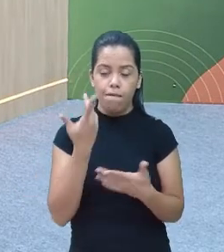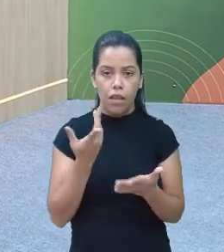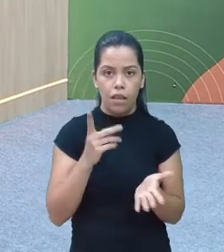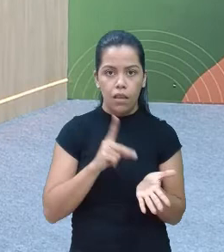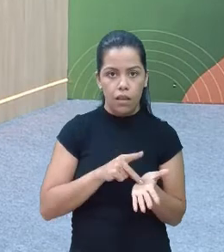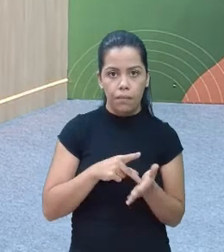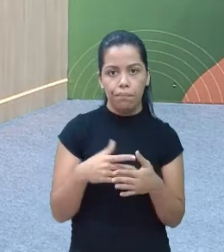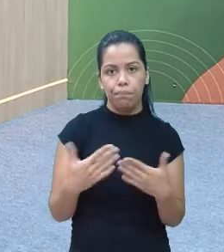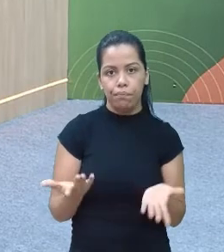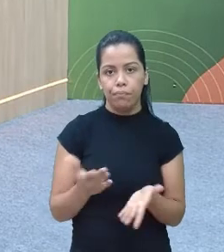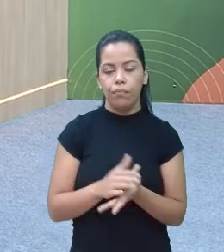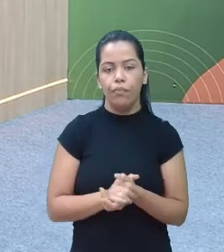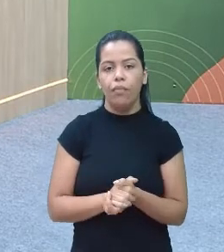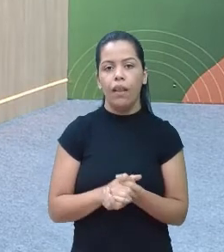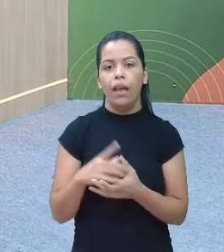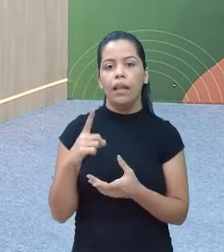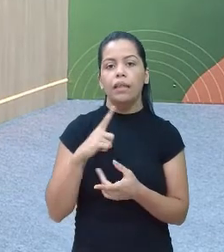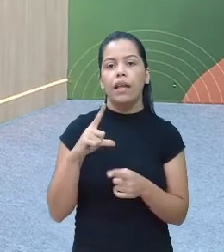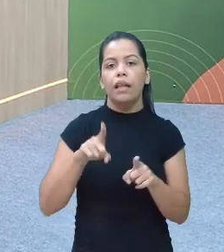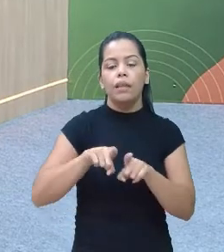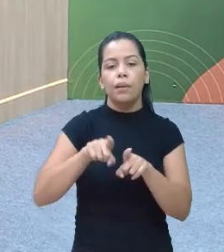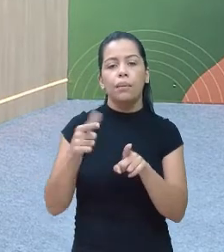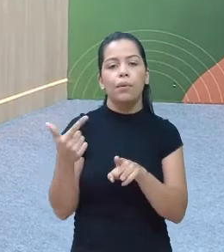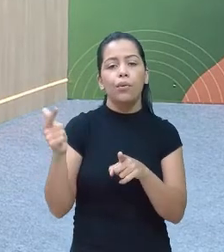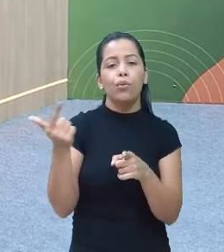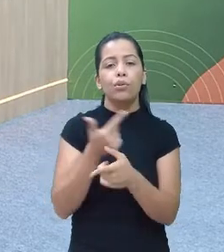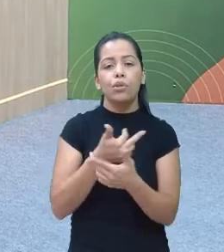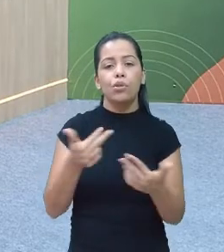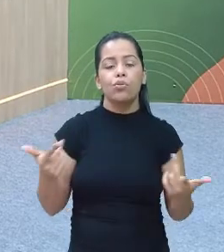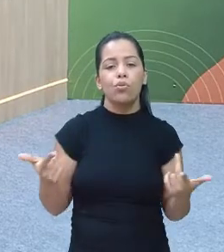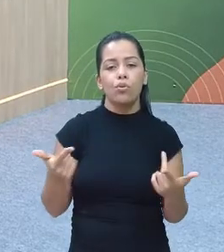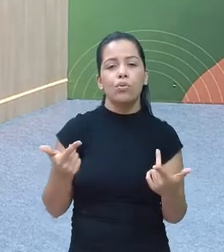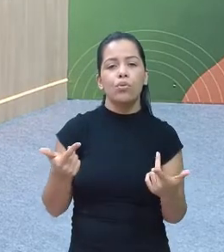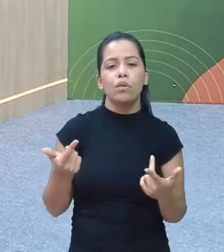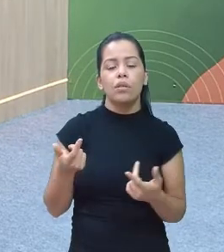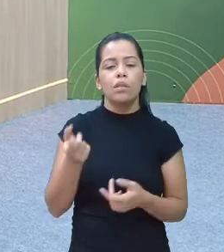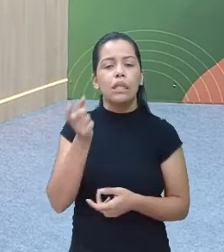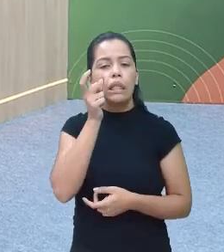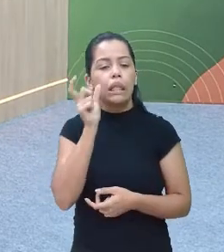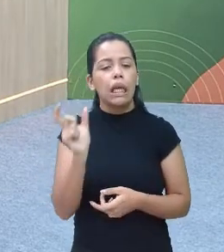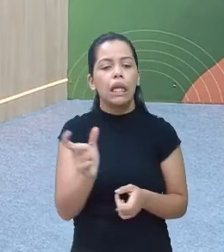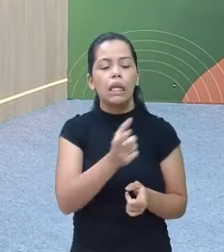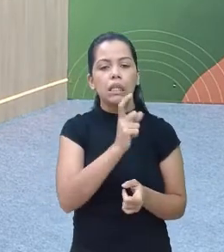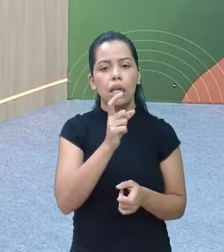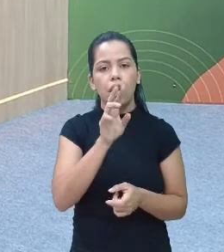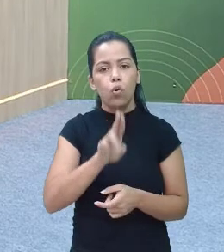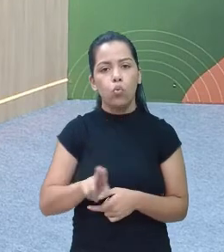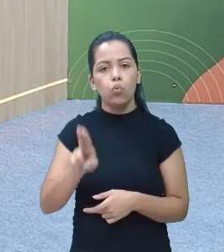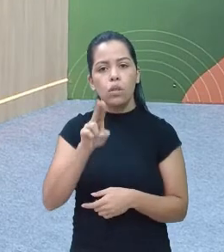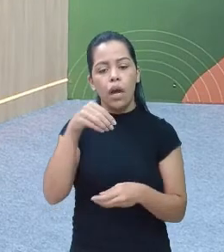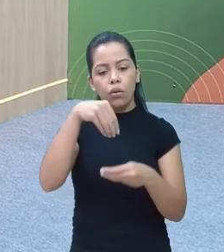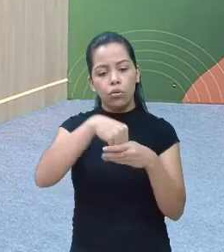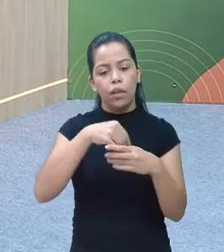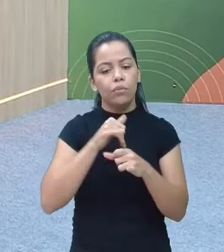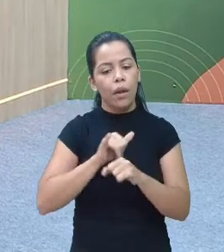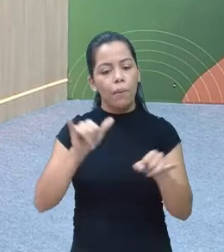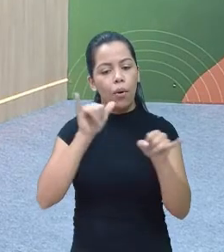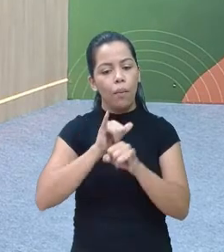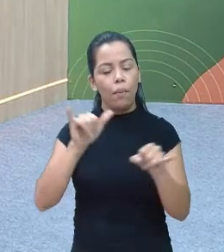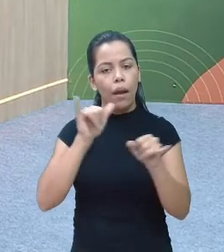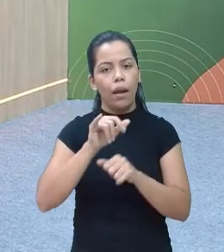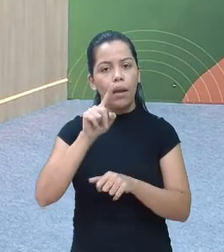Um recurso importante a ser utilizado na propaganda é o humor. Então, se eu consigo ser engraçado, eu